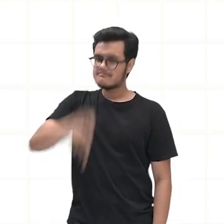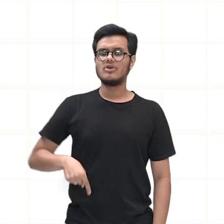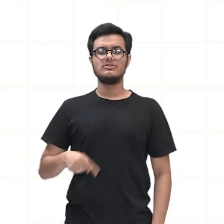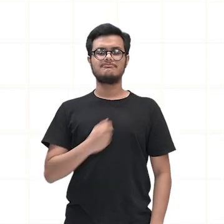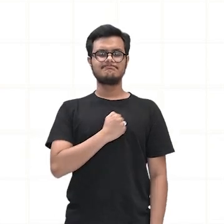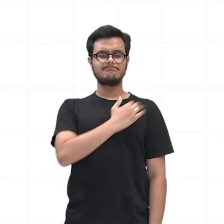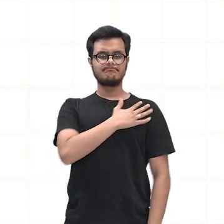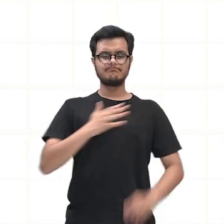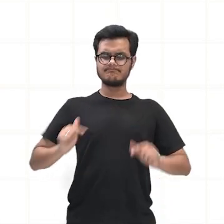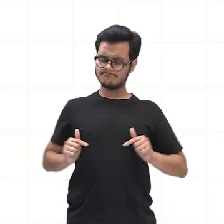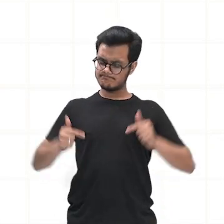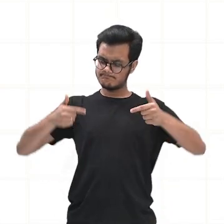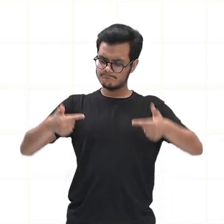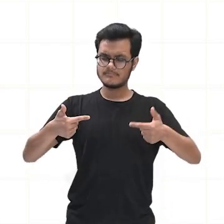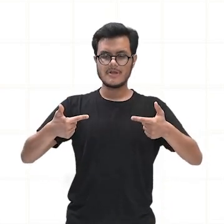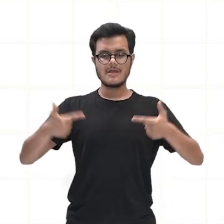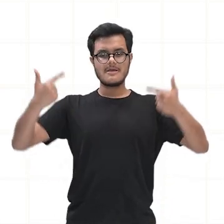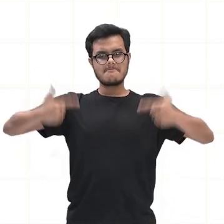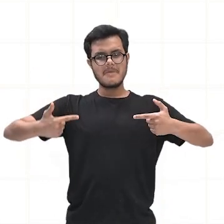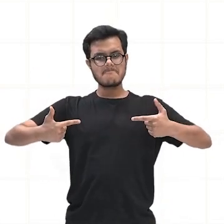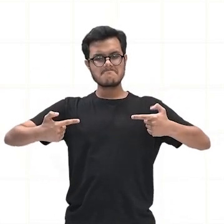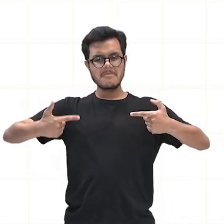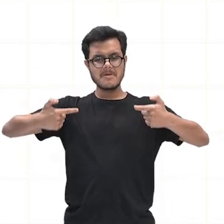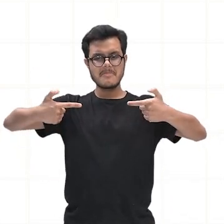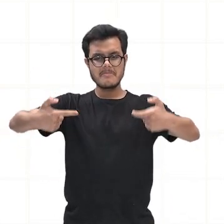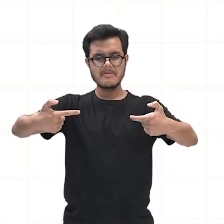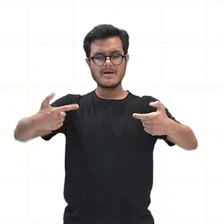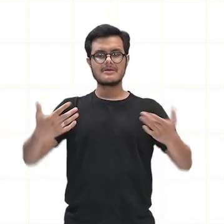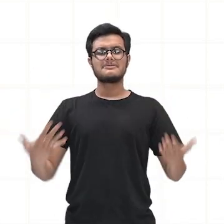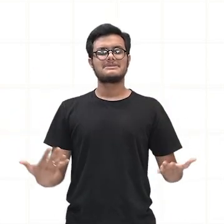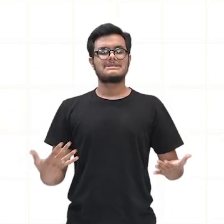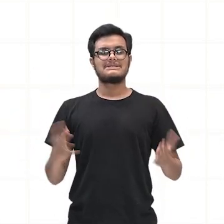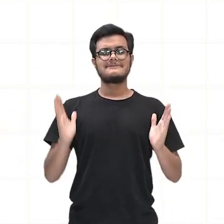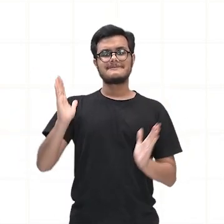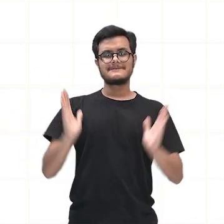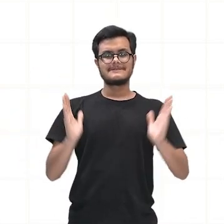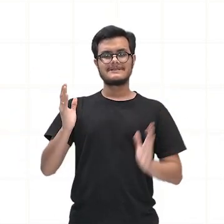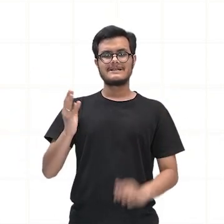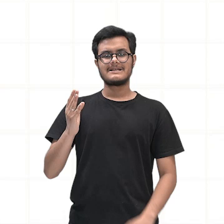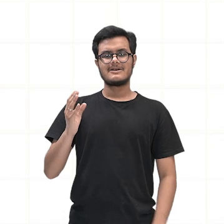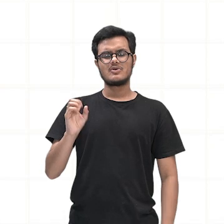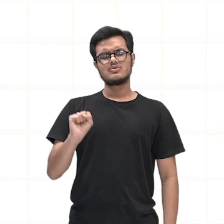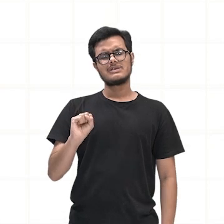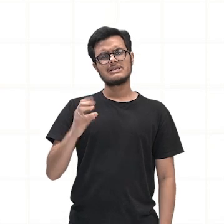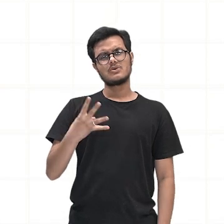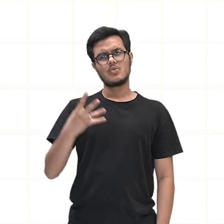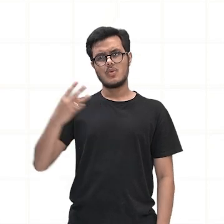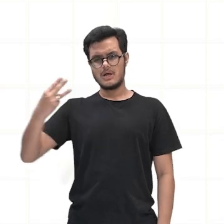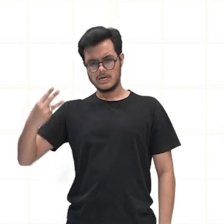severa, desencadeando uma guerra civil que iria durar até